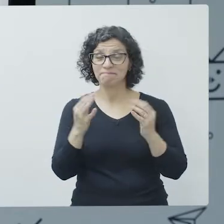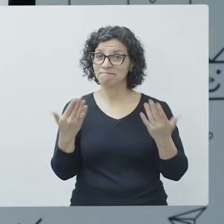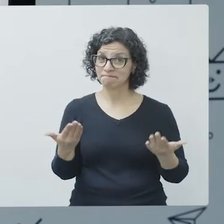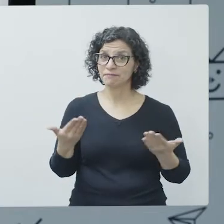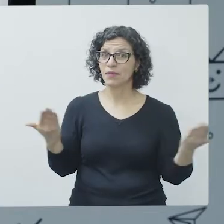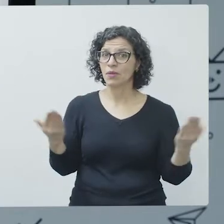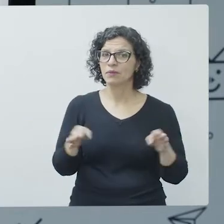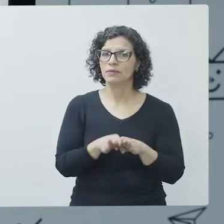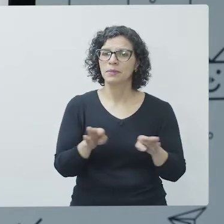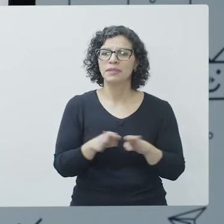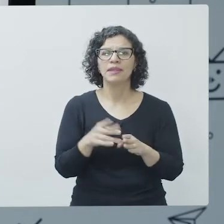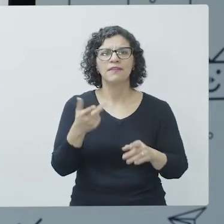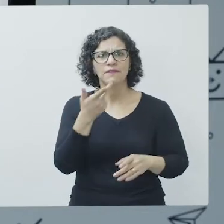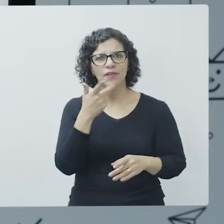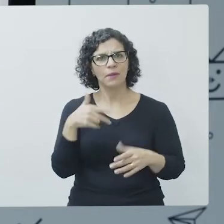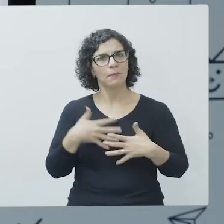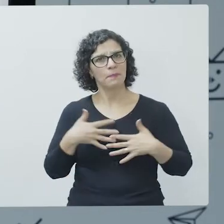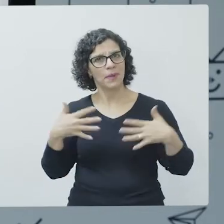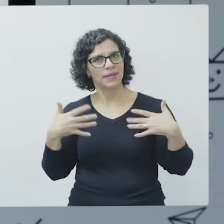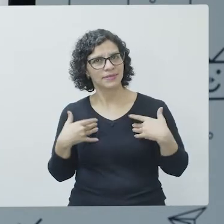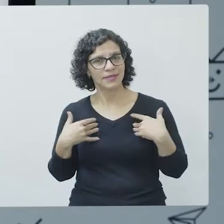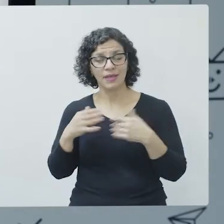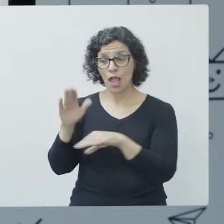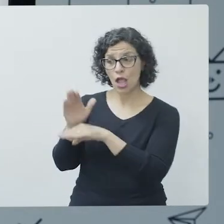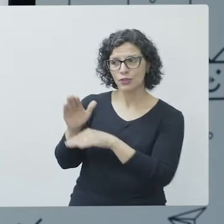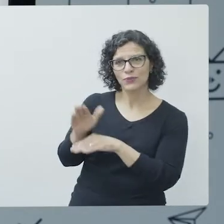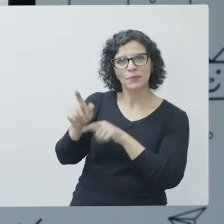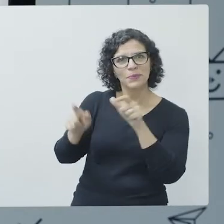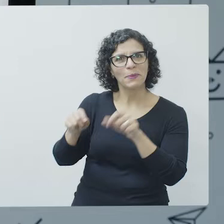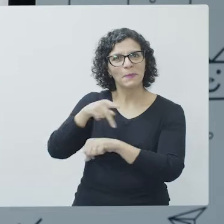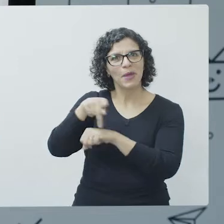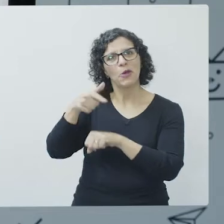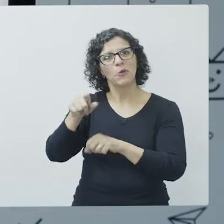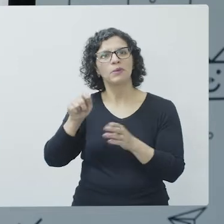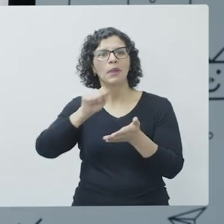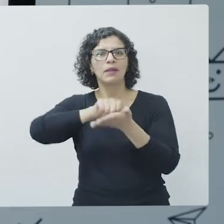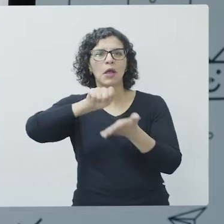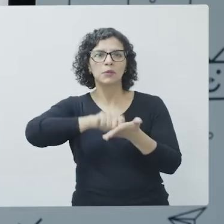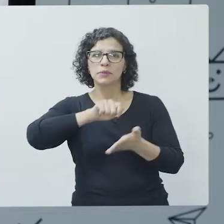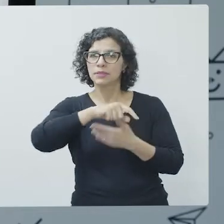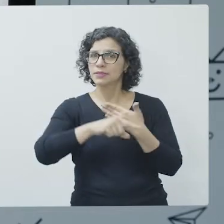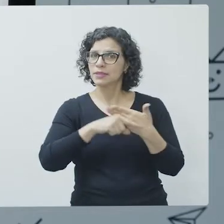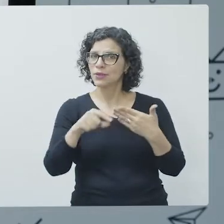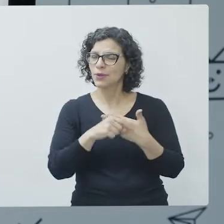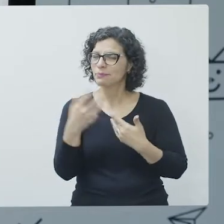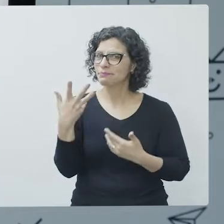claro, agraciando aí esses moradores de outros países com a escrita desse autor, que é